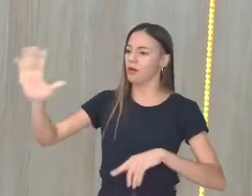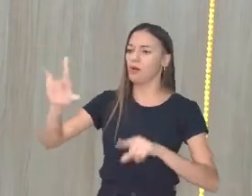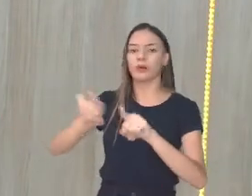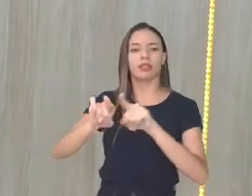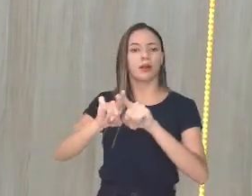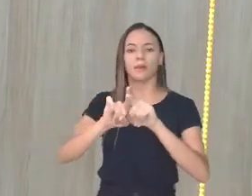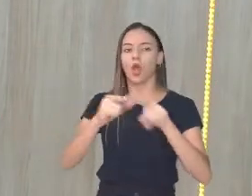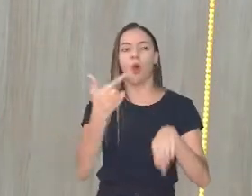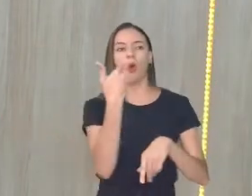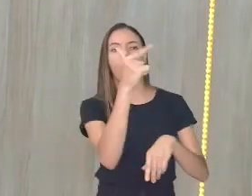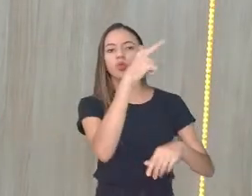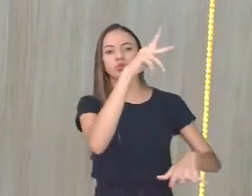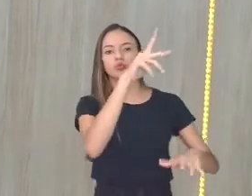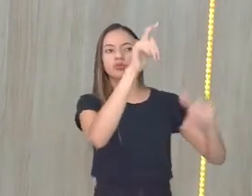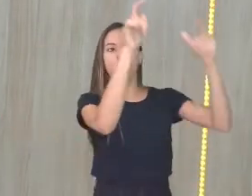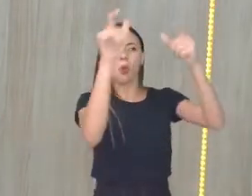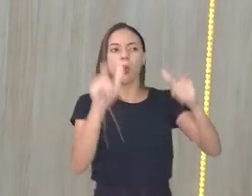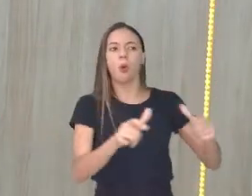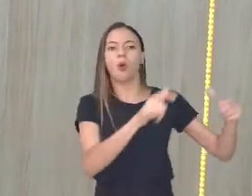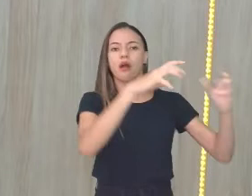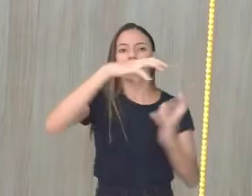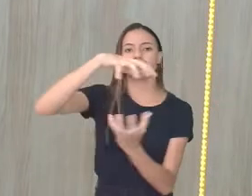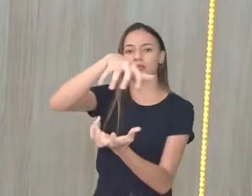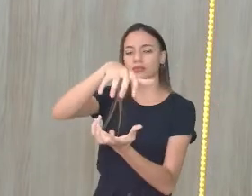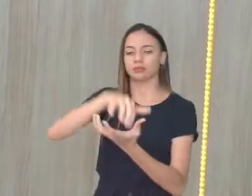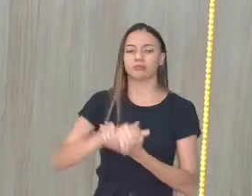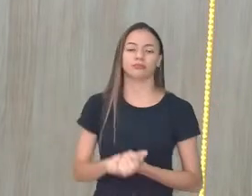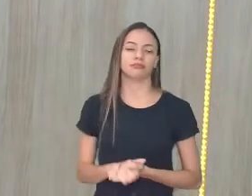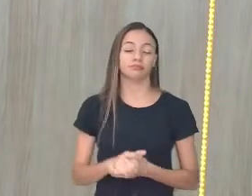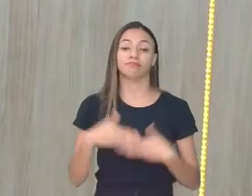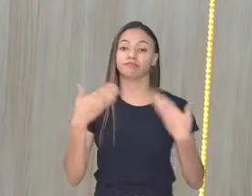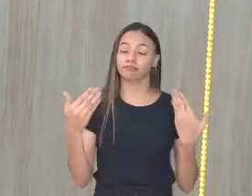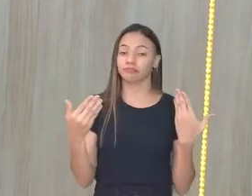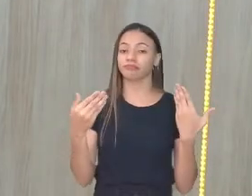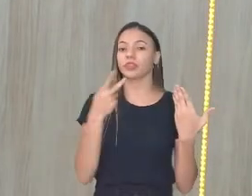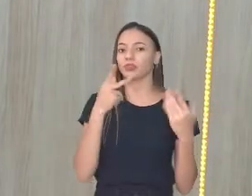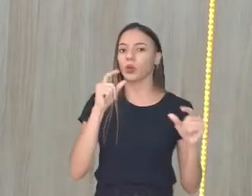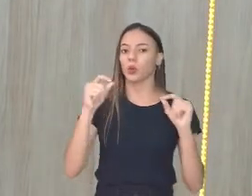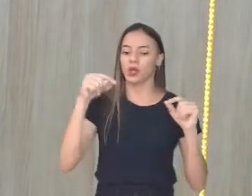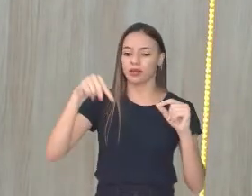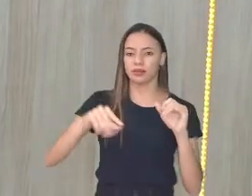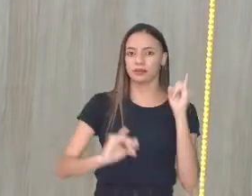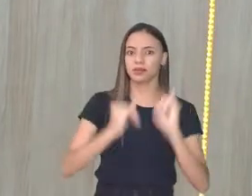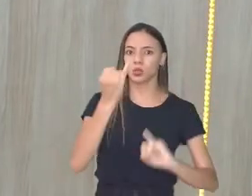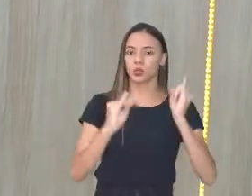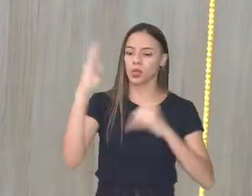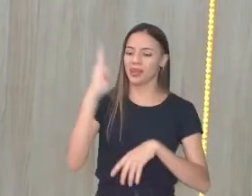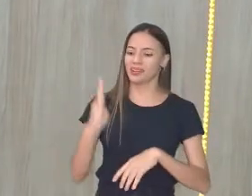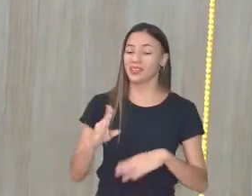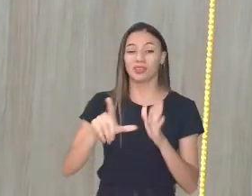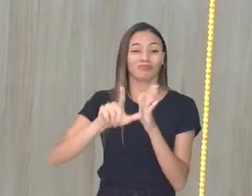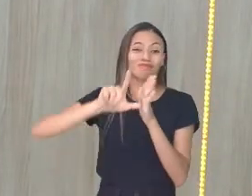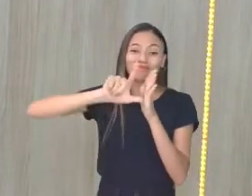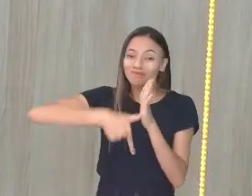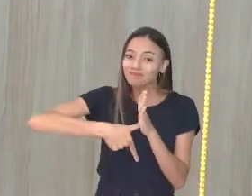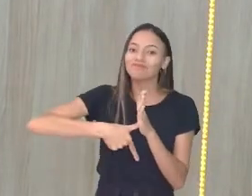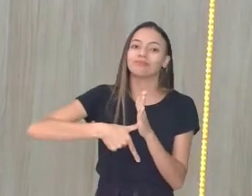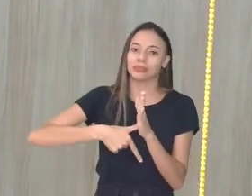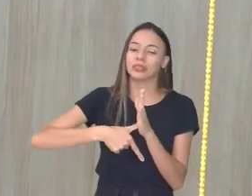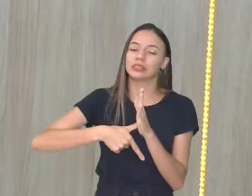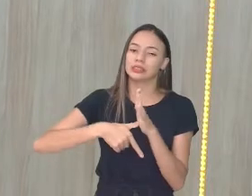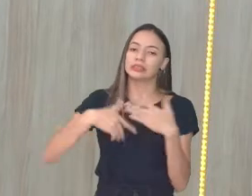restante do mundo. Então, a gente inclusive diz que a nossa industrialização ela foi tardia, né, por conta